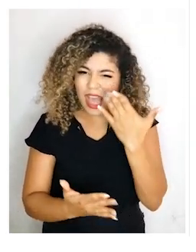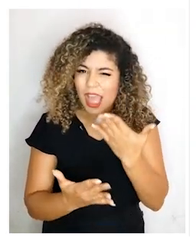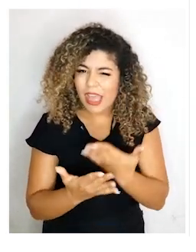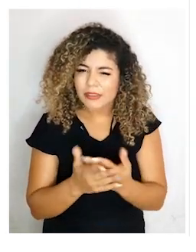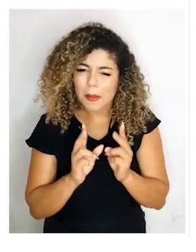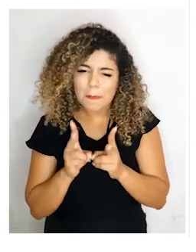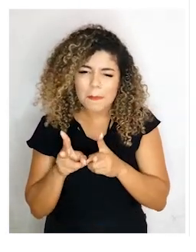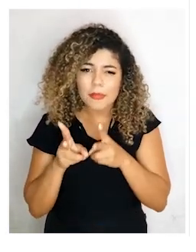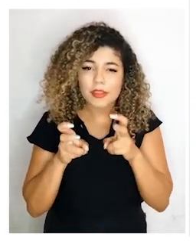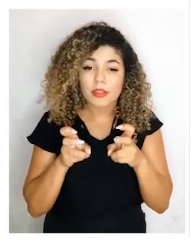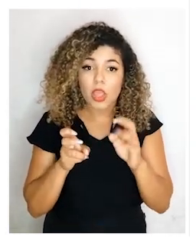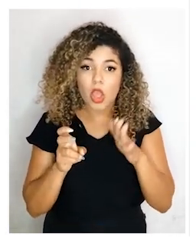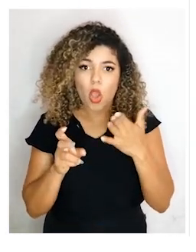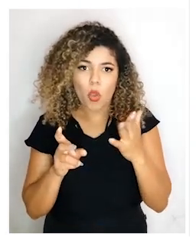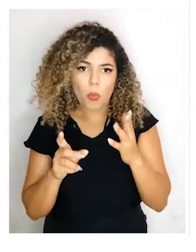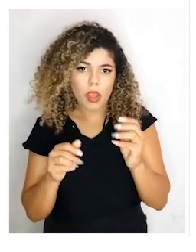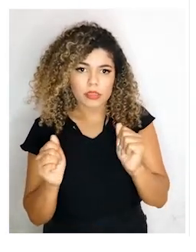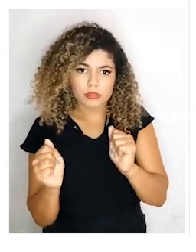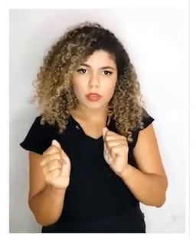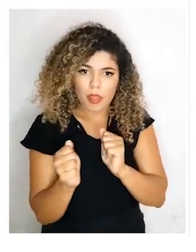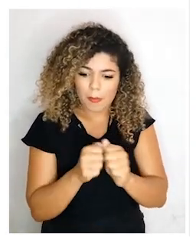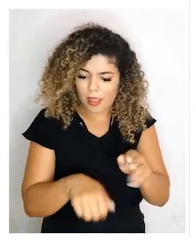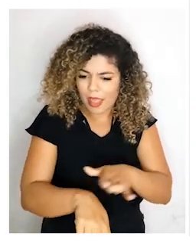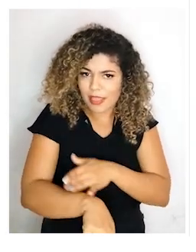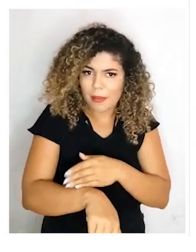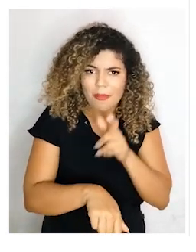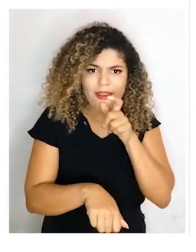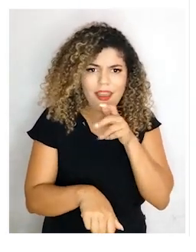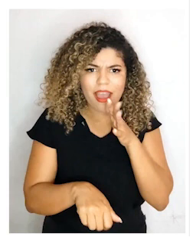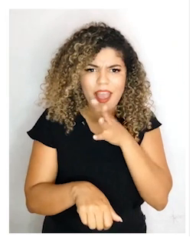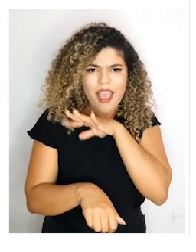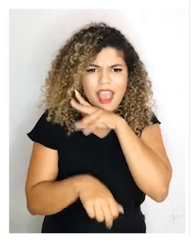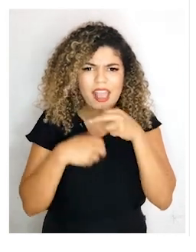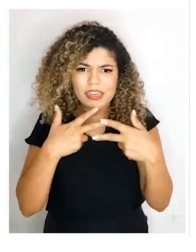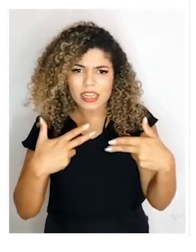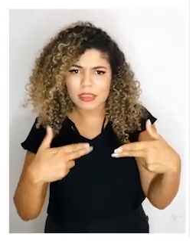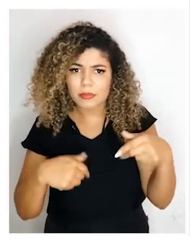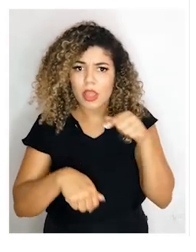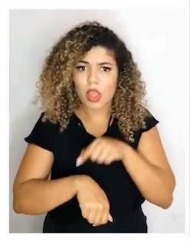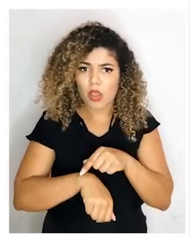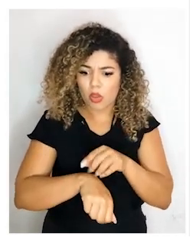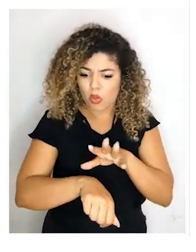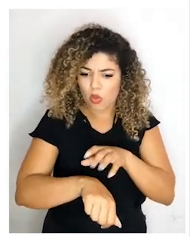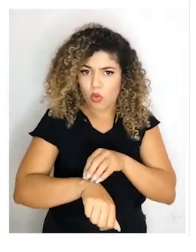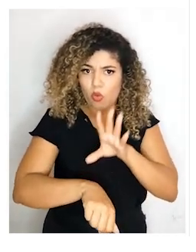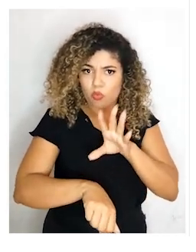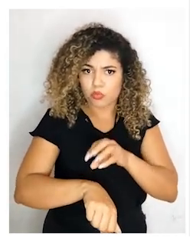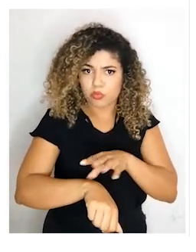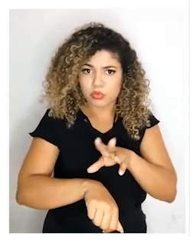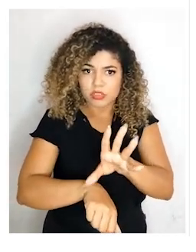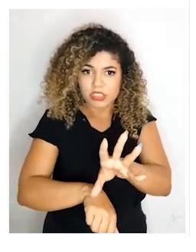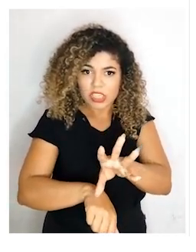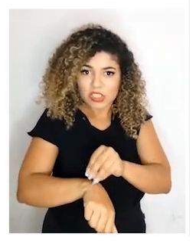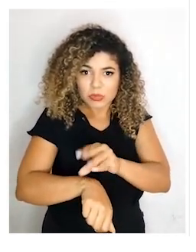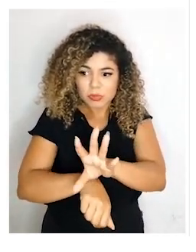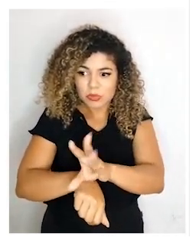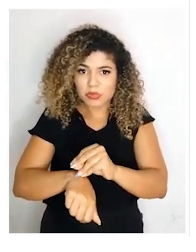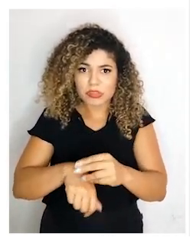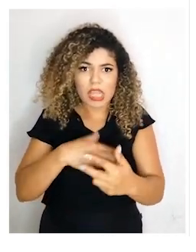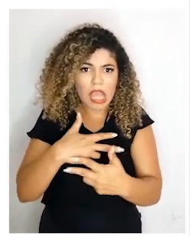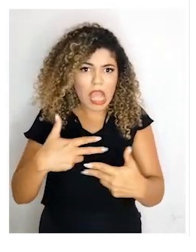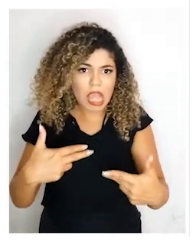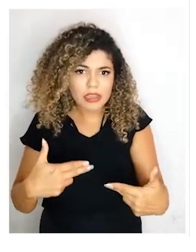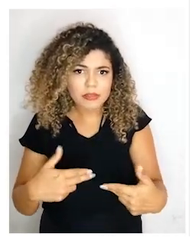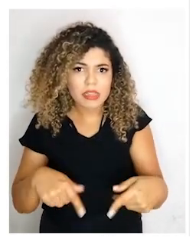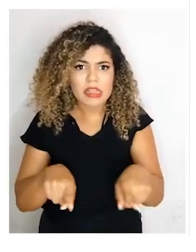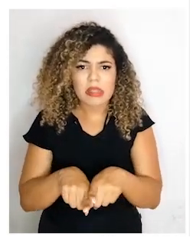quando esfregavam o âmbar na pele de animais, esse material então atraía pequenos objetos, como penas e